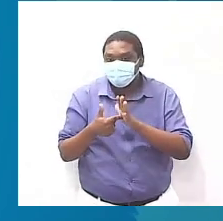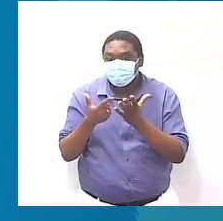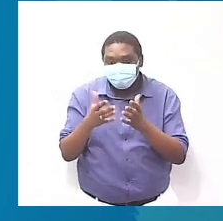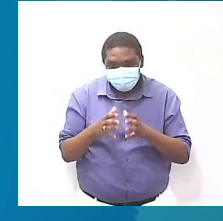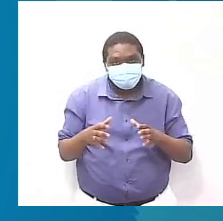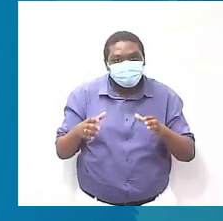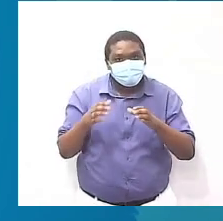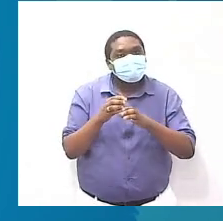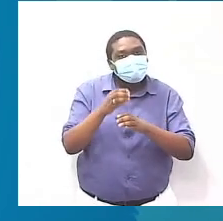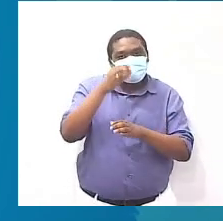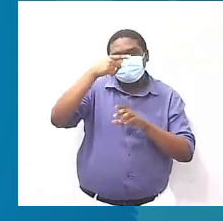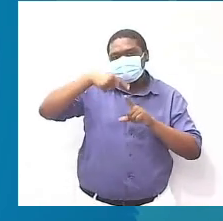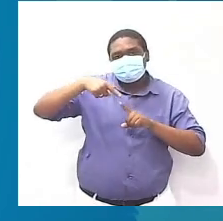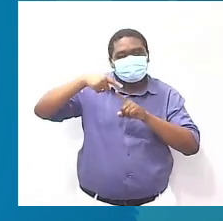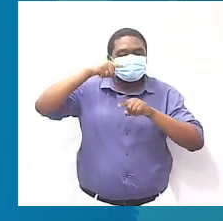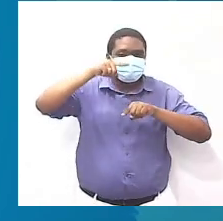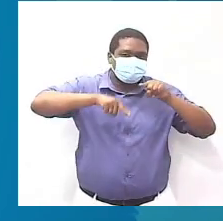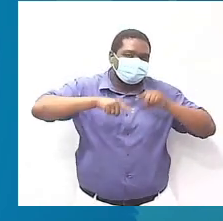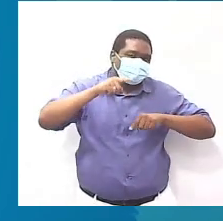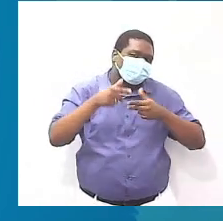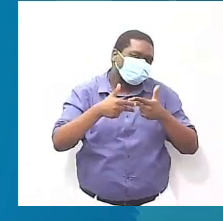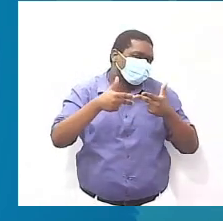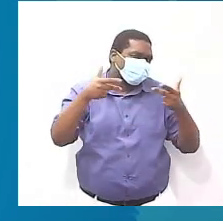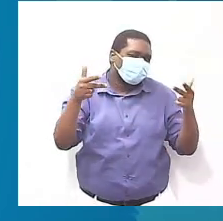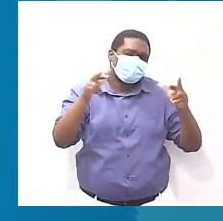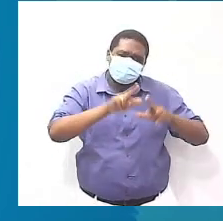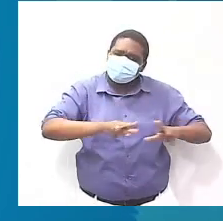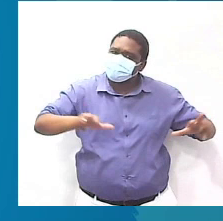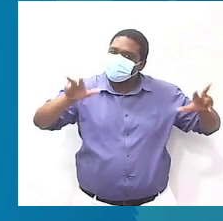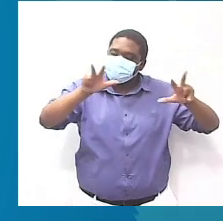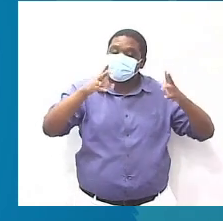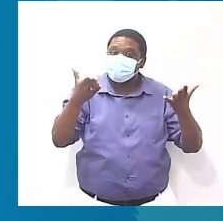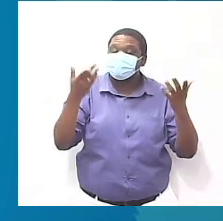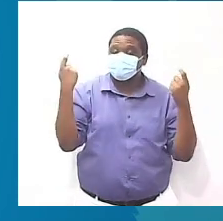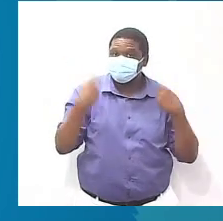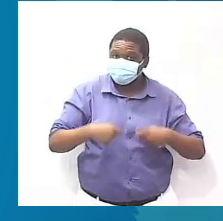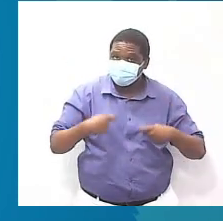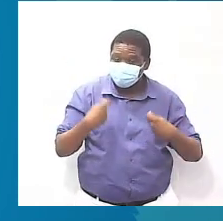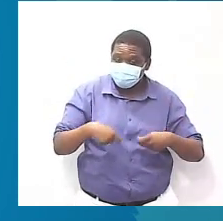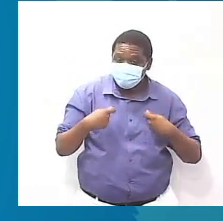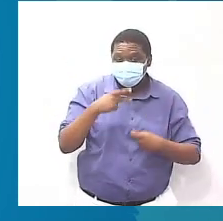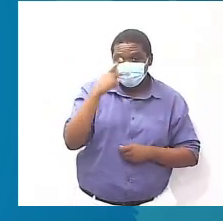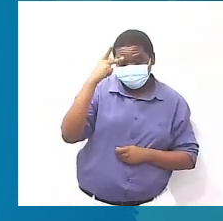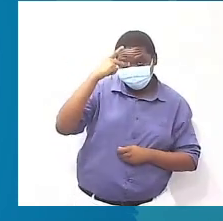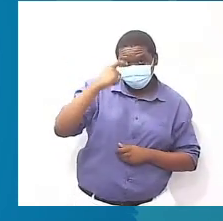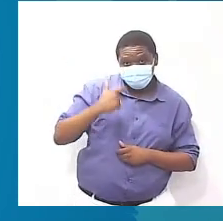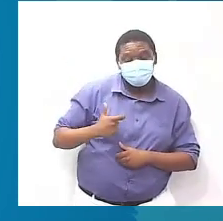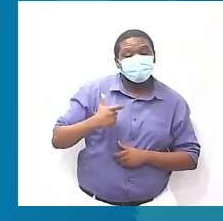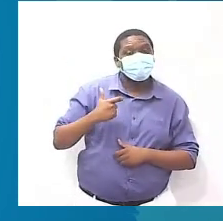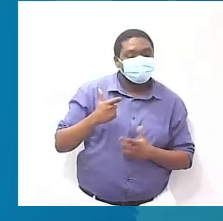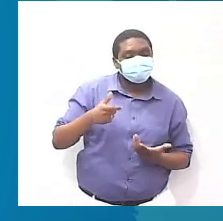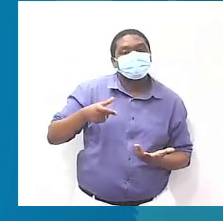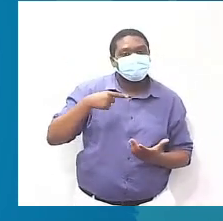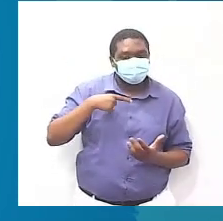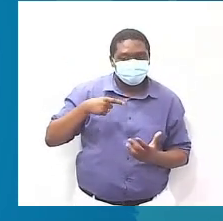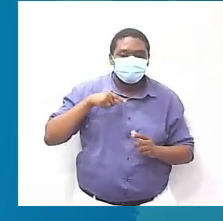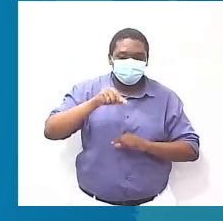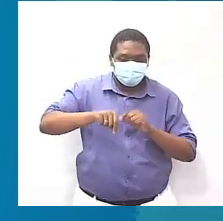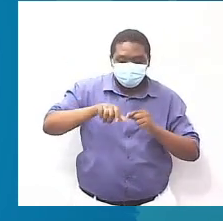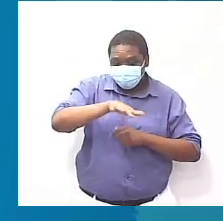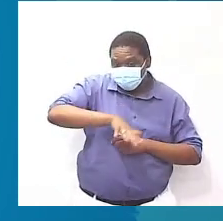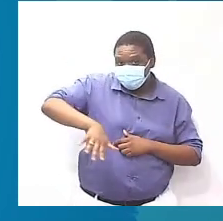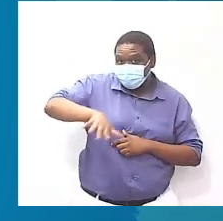de vários tipos de materiais e formatos, e aí era a necessidade que o homem tinha do deslocamento, de medir